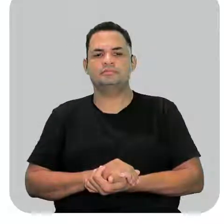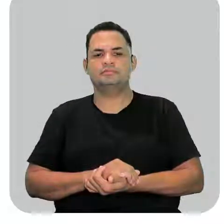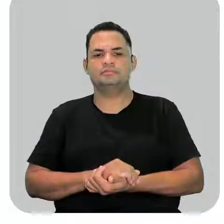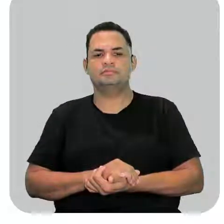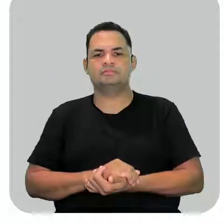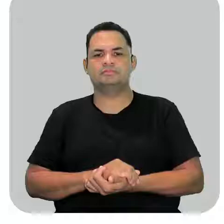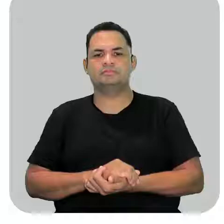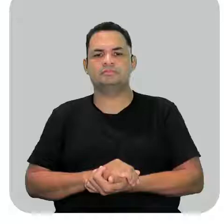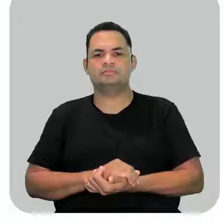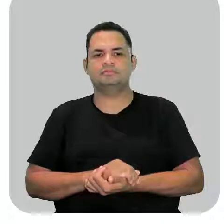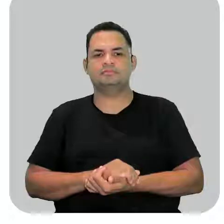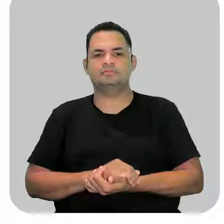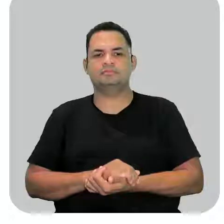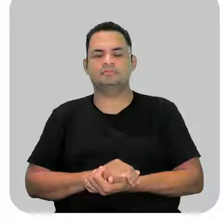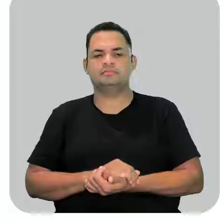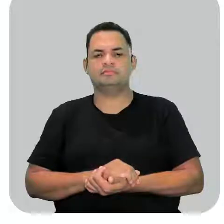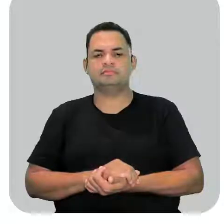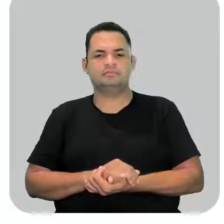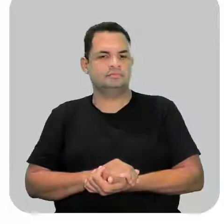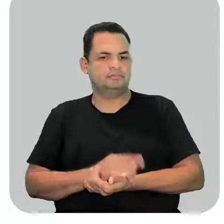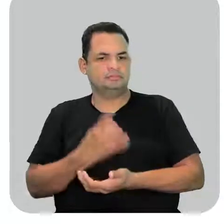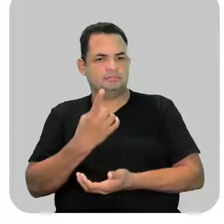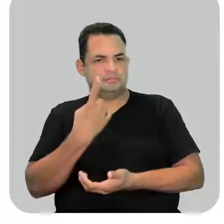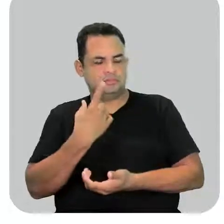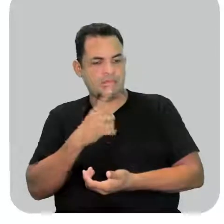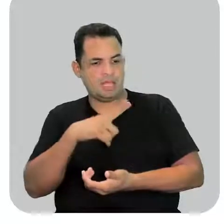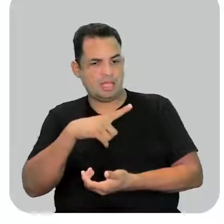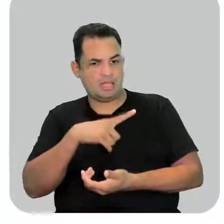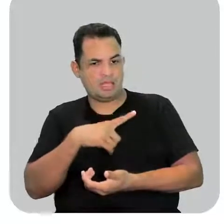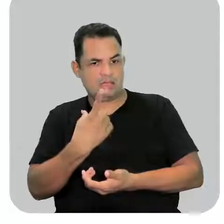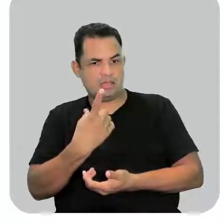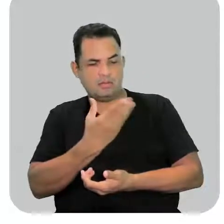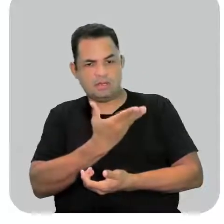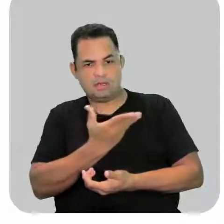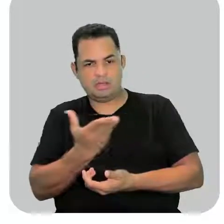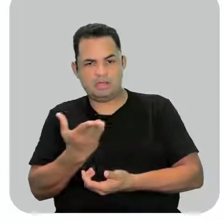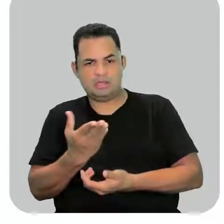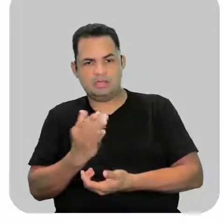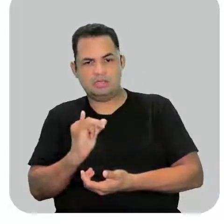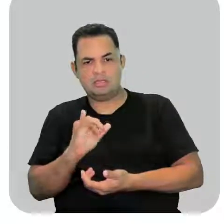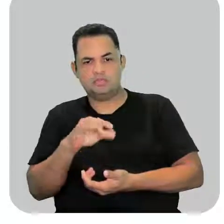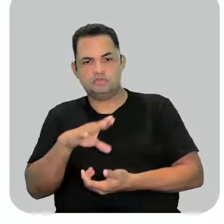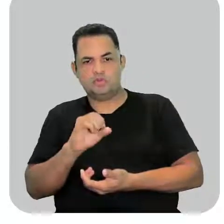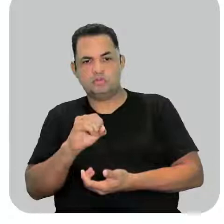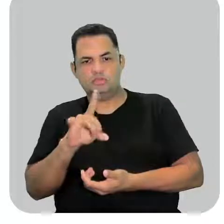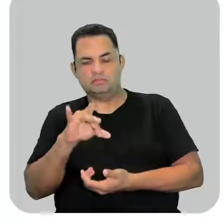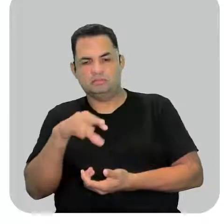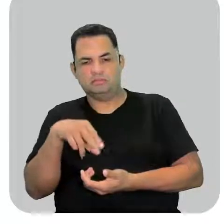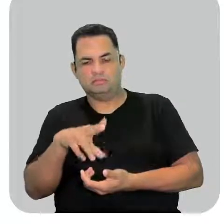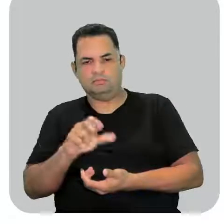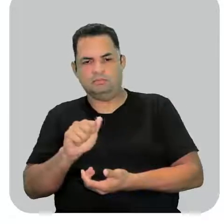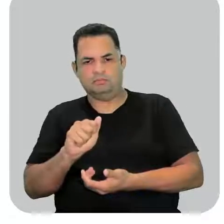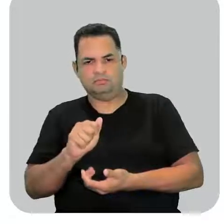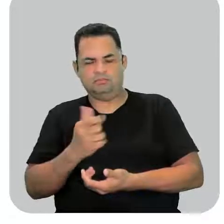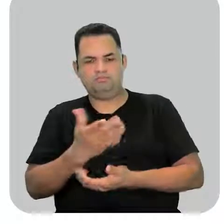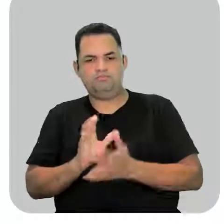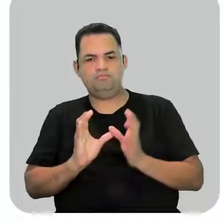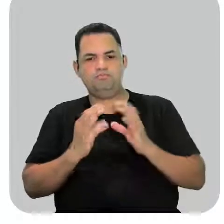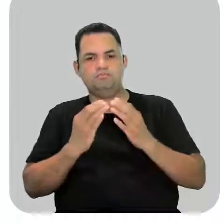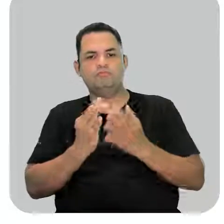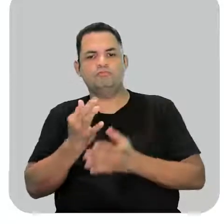Observem aqui, ó. Aqui nós temos uma isonitrila, aqui o nosso grupo